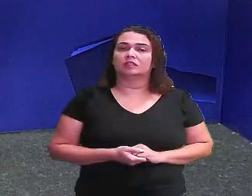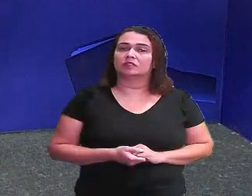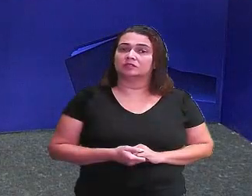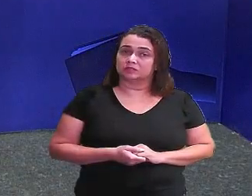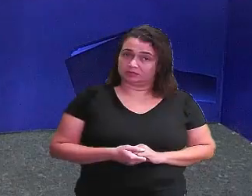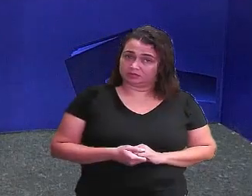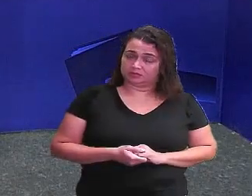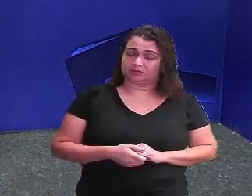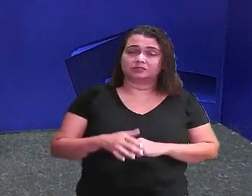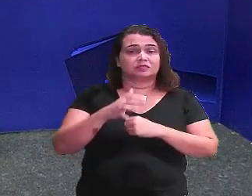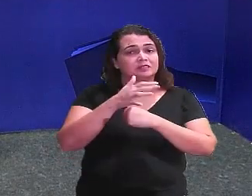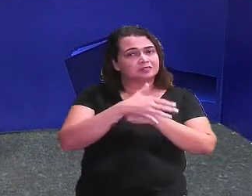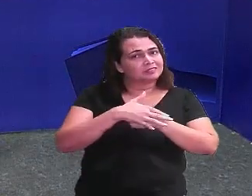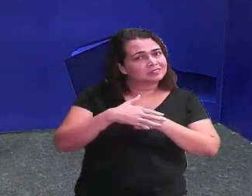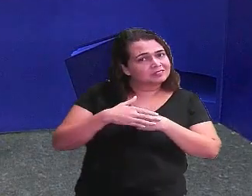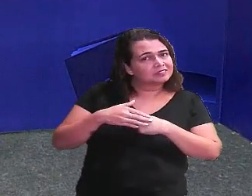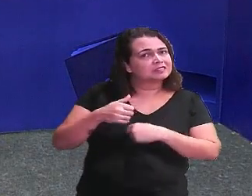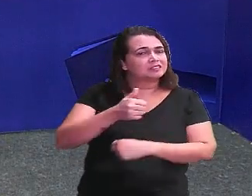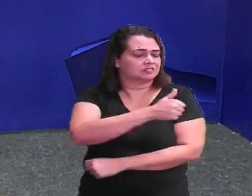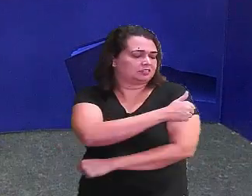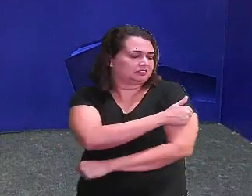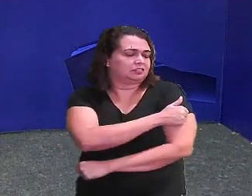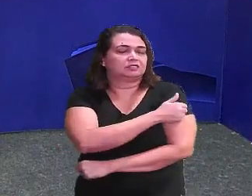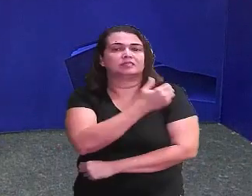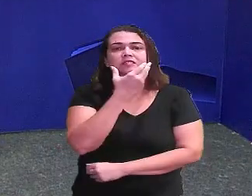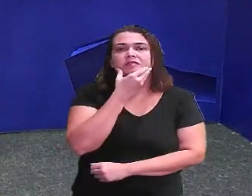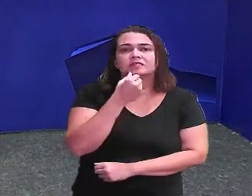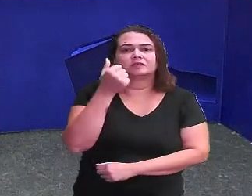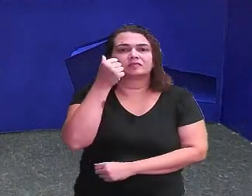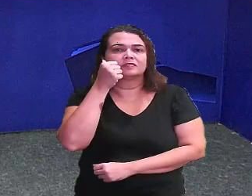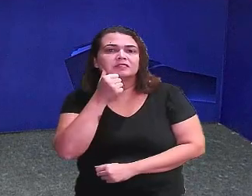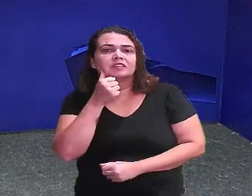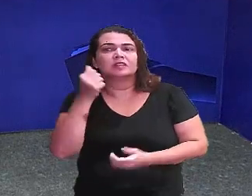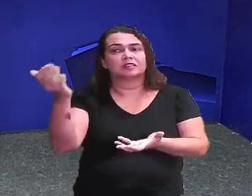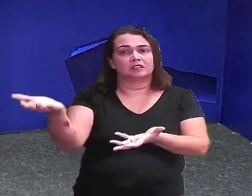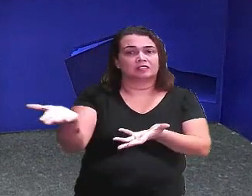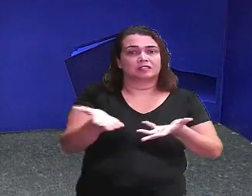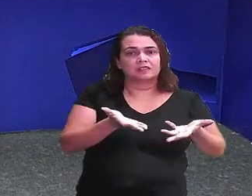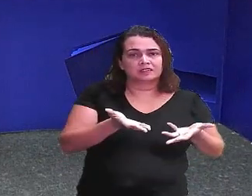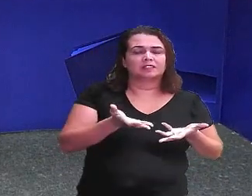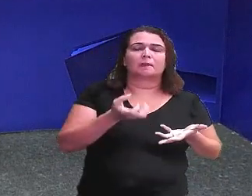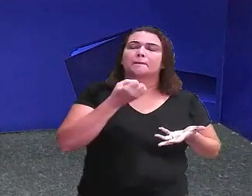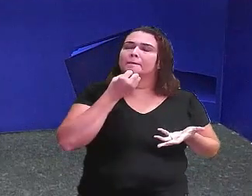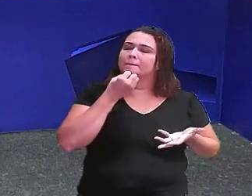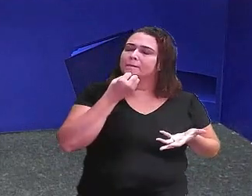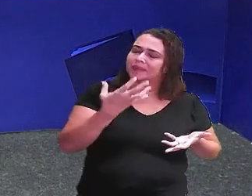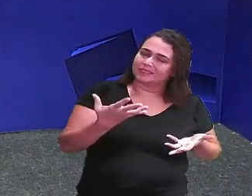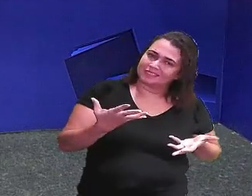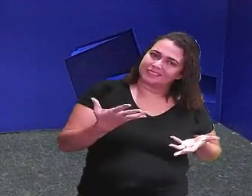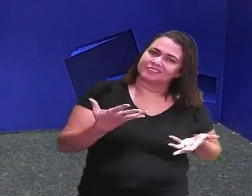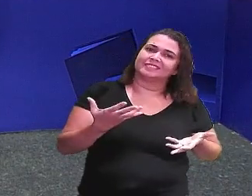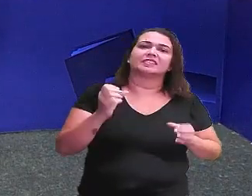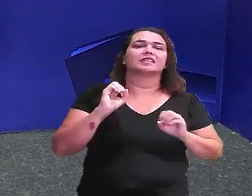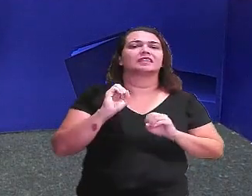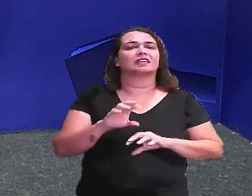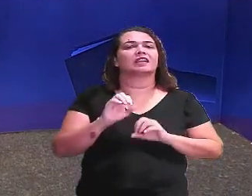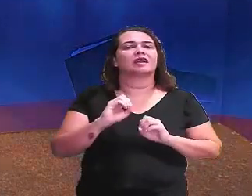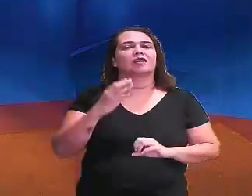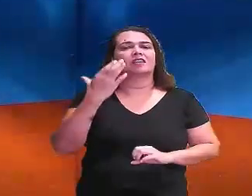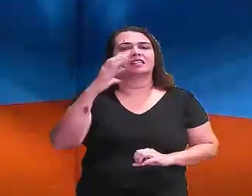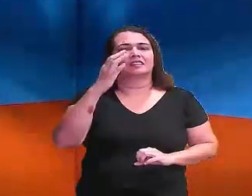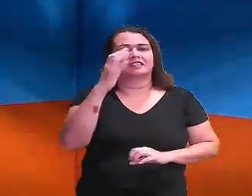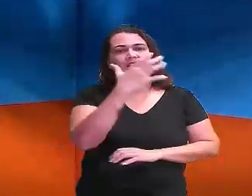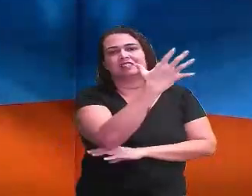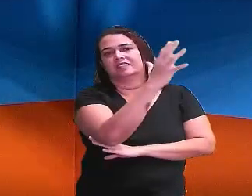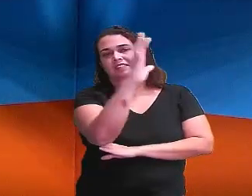Meu querido aluno, minha querida aluna, sejam muito bem-vindos e bem-vindas a mais uma aula de Ciências da Natureza, tá